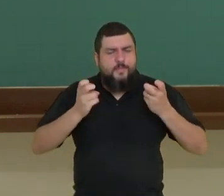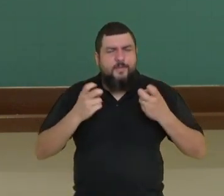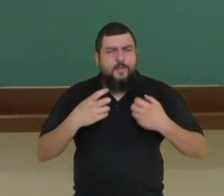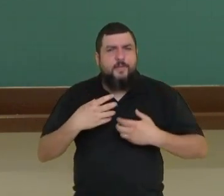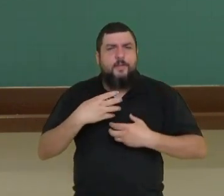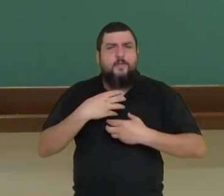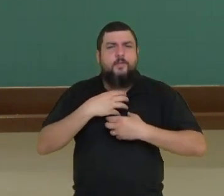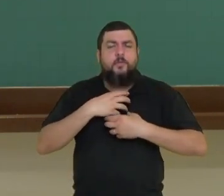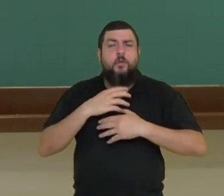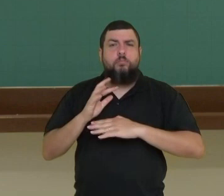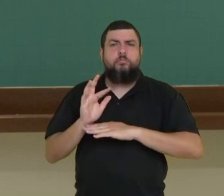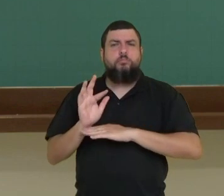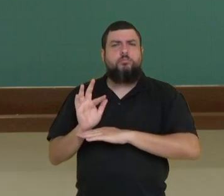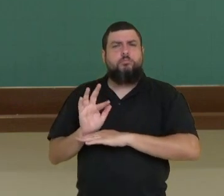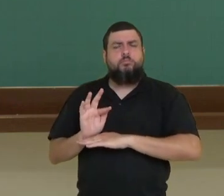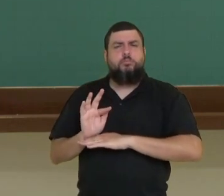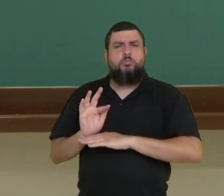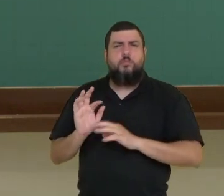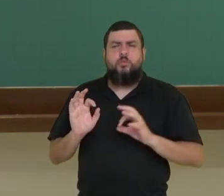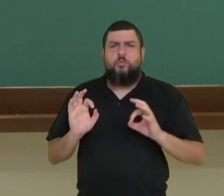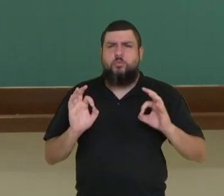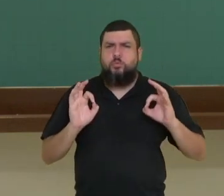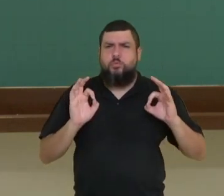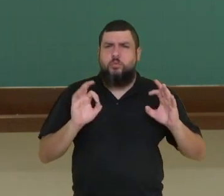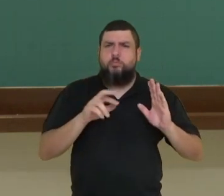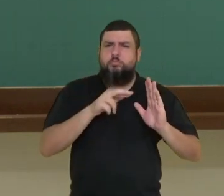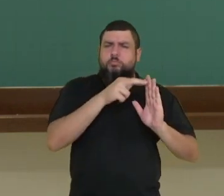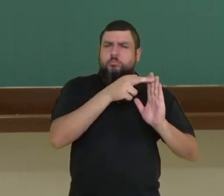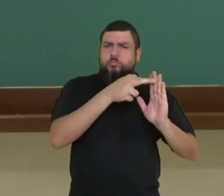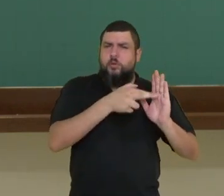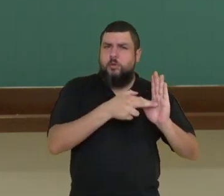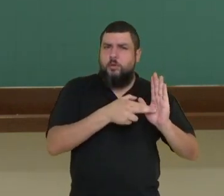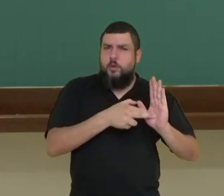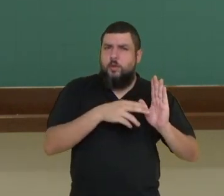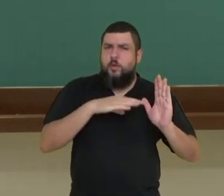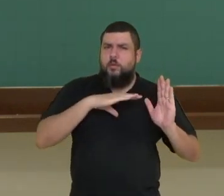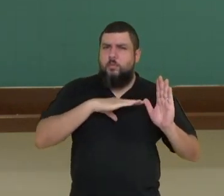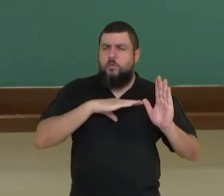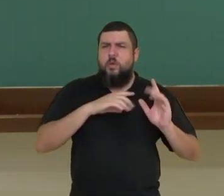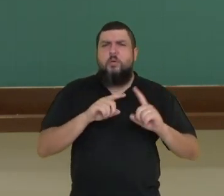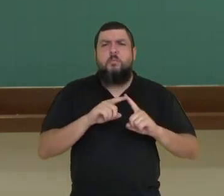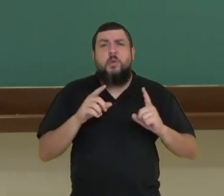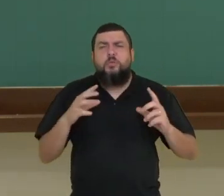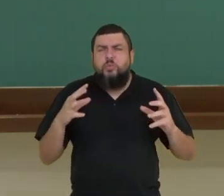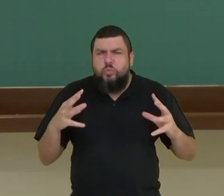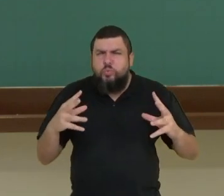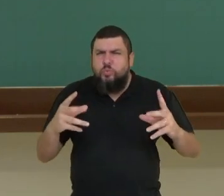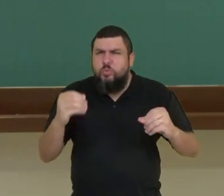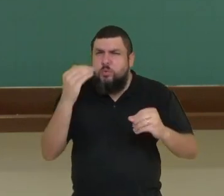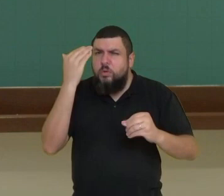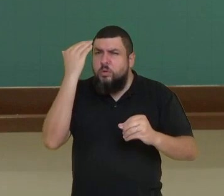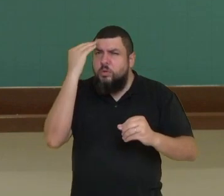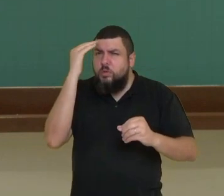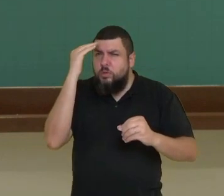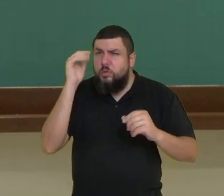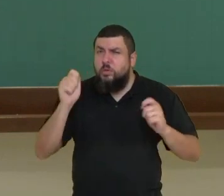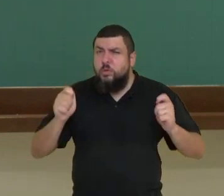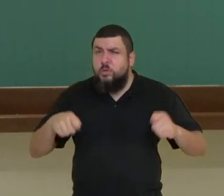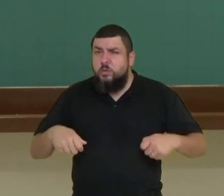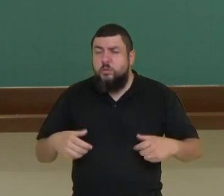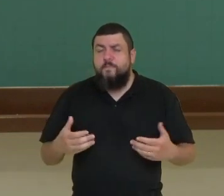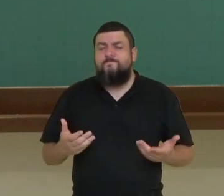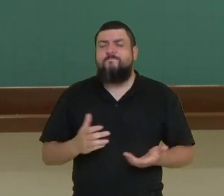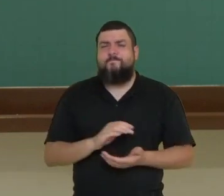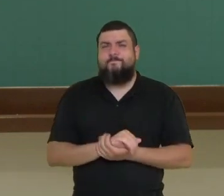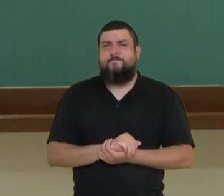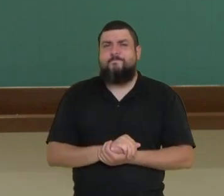né, bem estruturada. Será que o público tem alcance a tudo que foi dito? Entendeu o que era para fazer? Então, o que